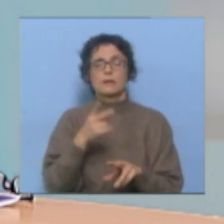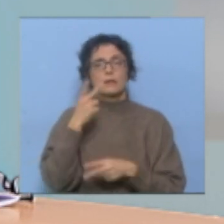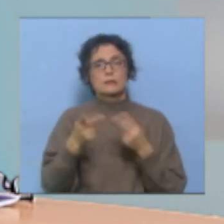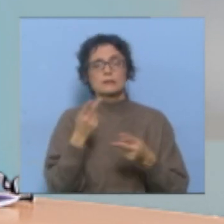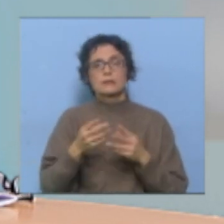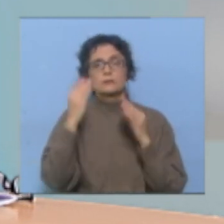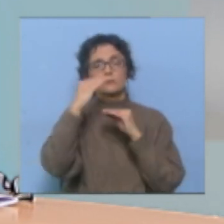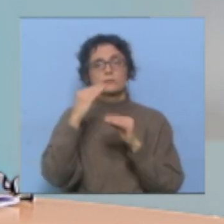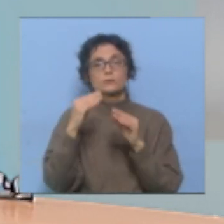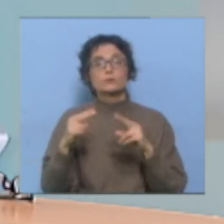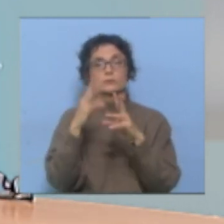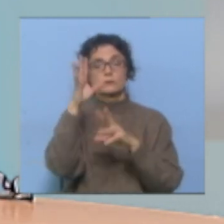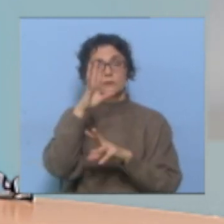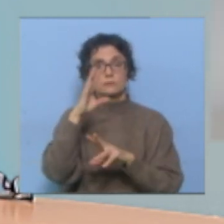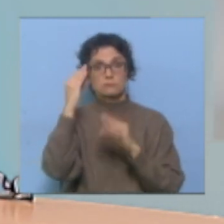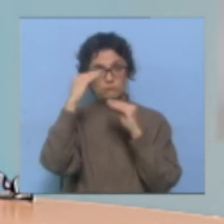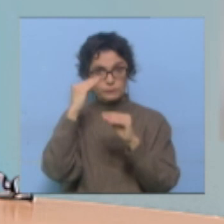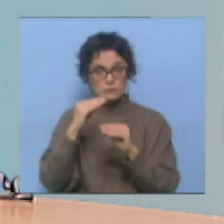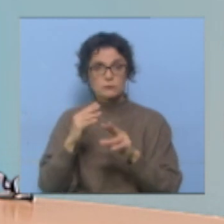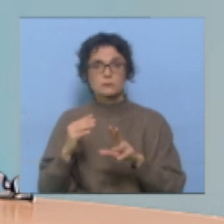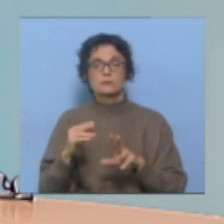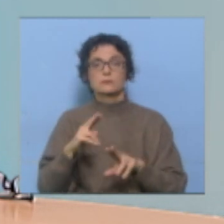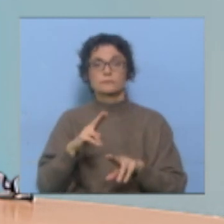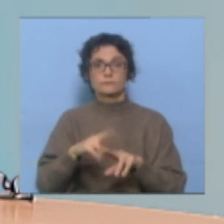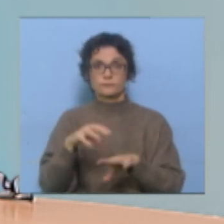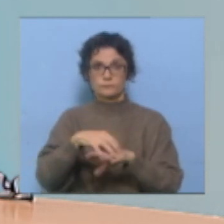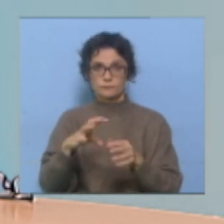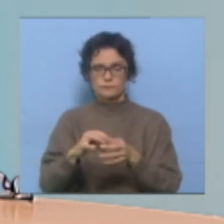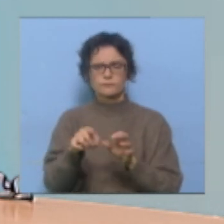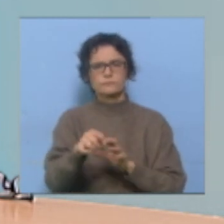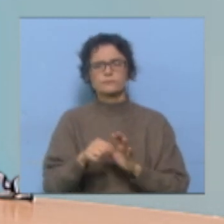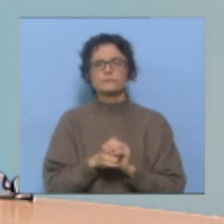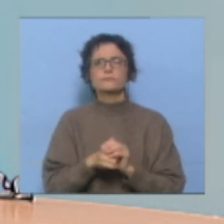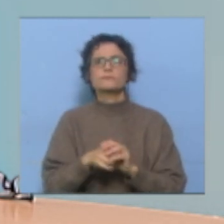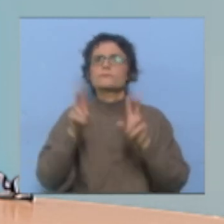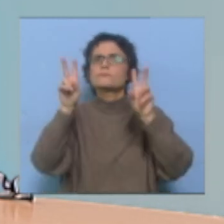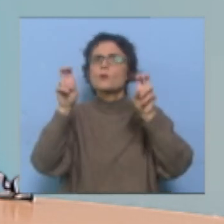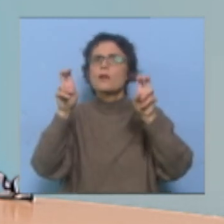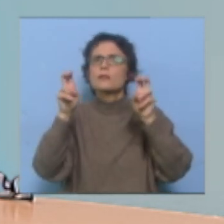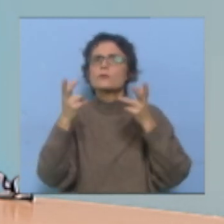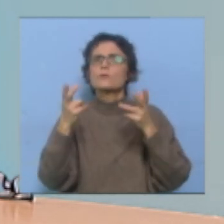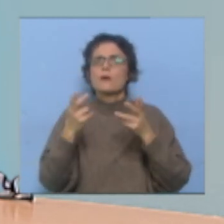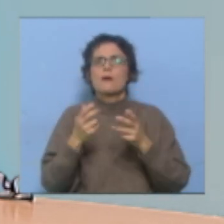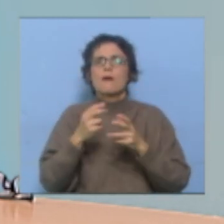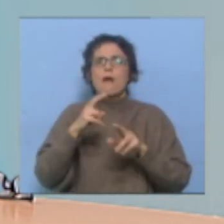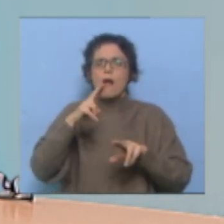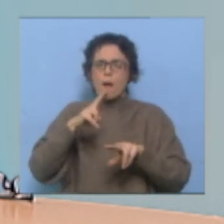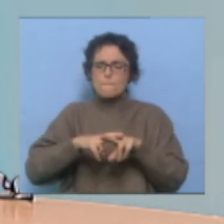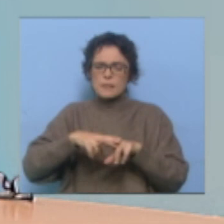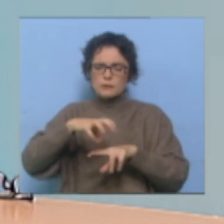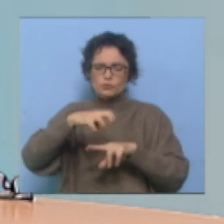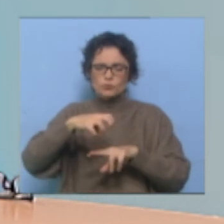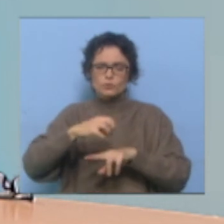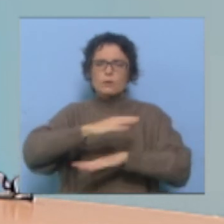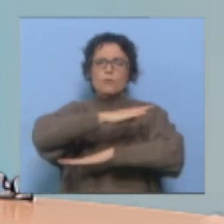Penitenciária, que tem por tema prisões e janelas com horizontes. O que é que significa este tema e